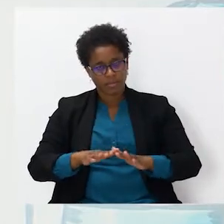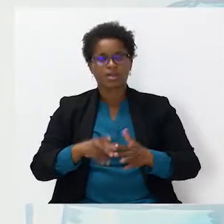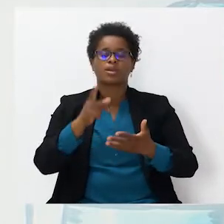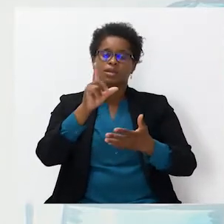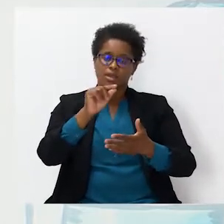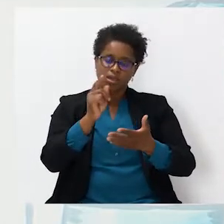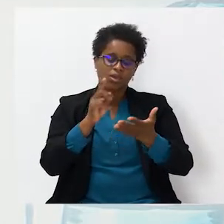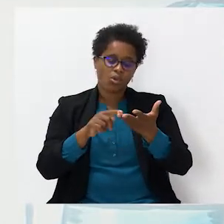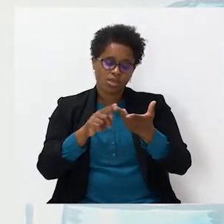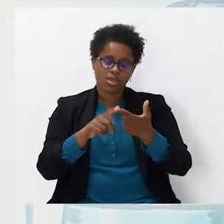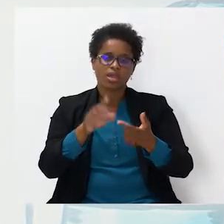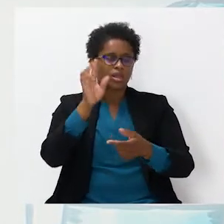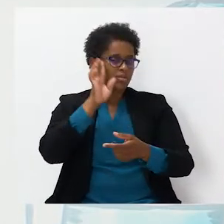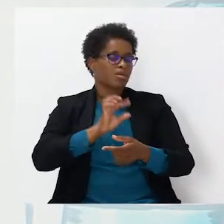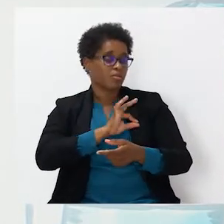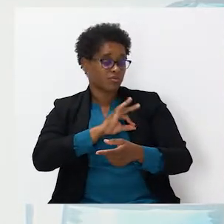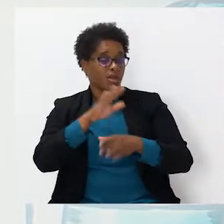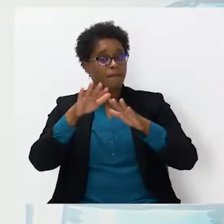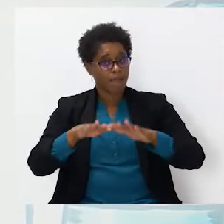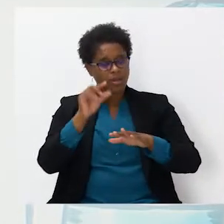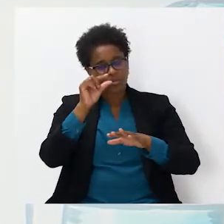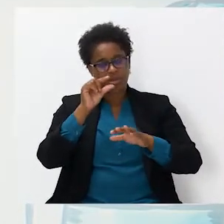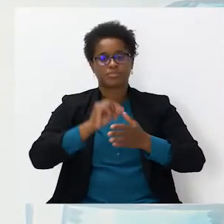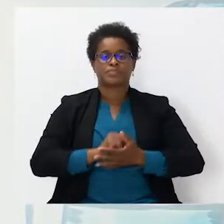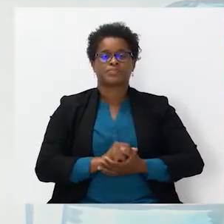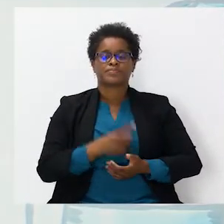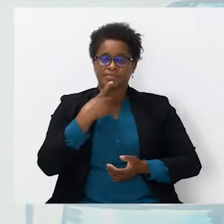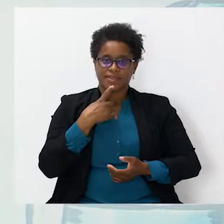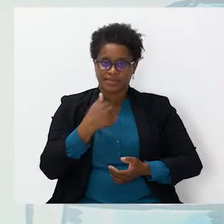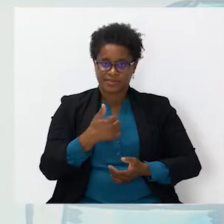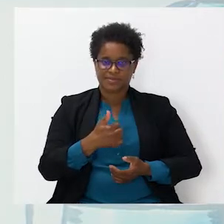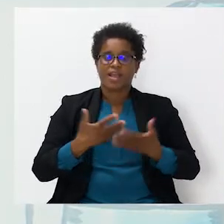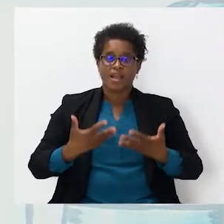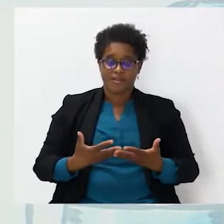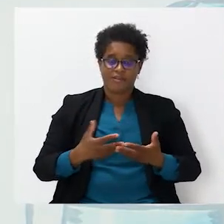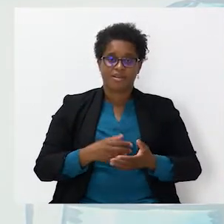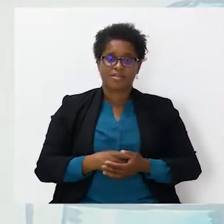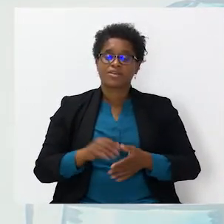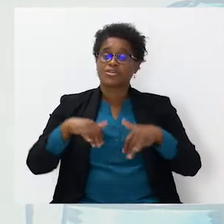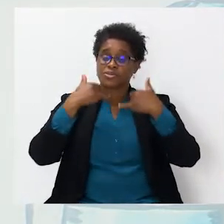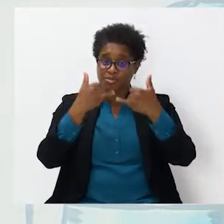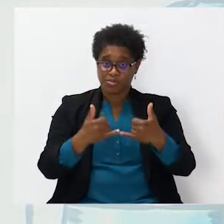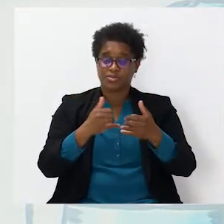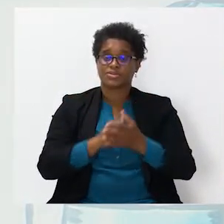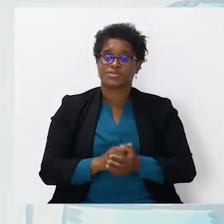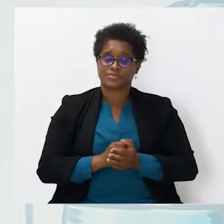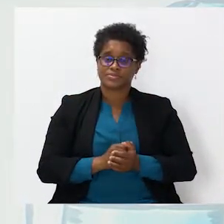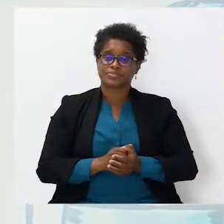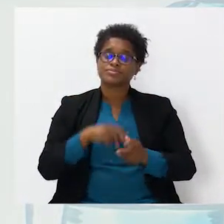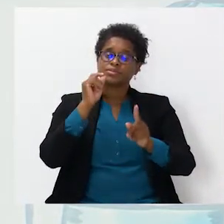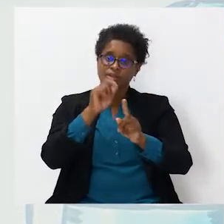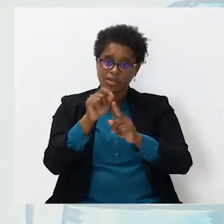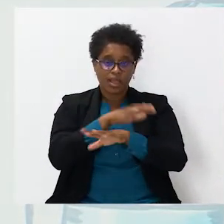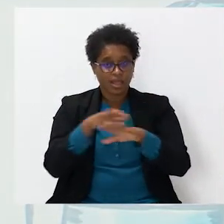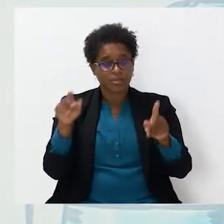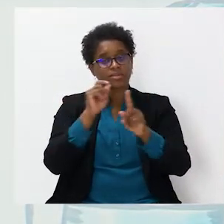A professora faz uma pausa pequenina, entendido? Bem, agora, depois de